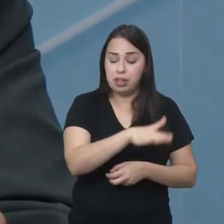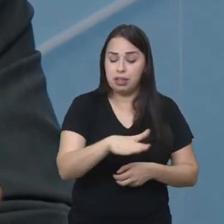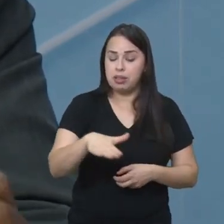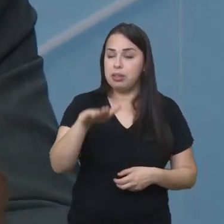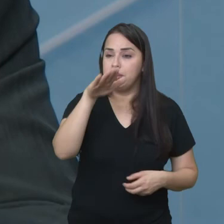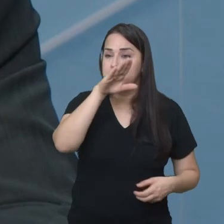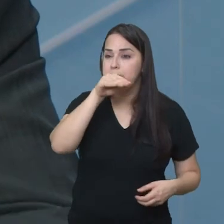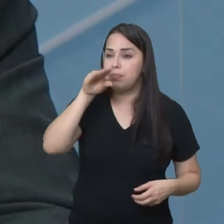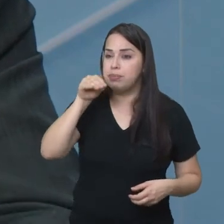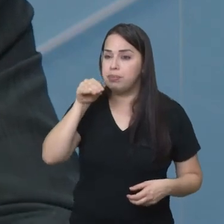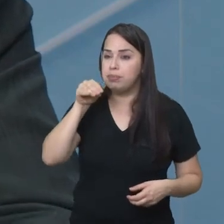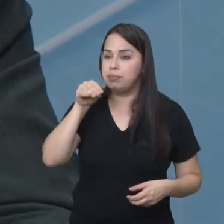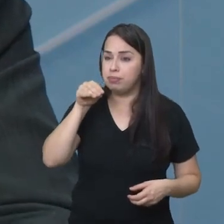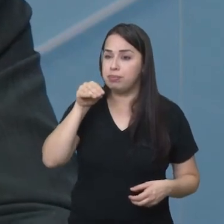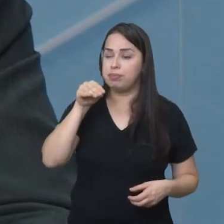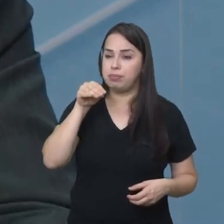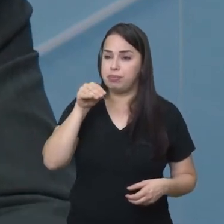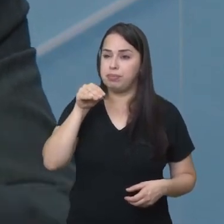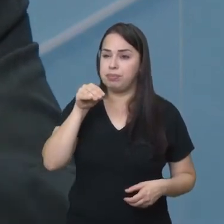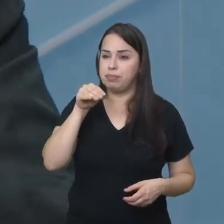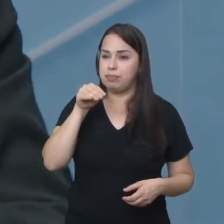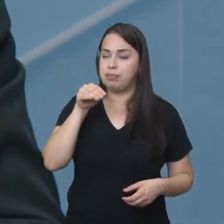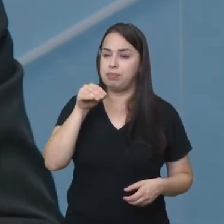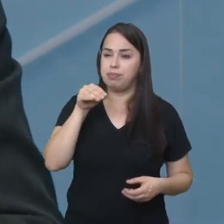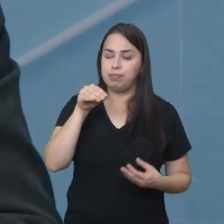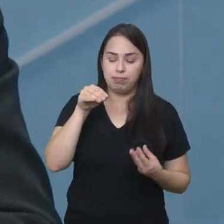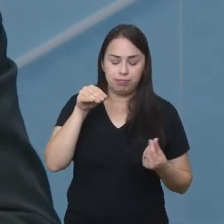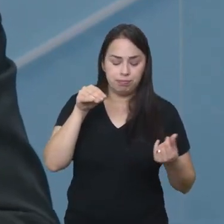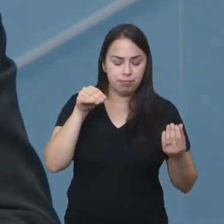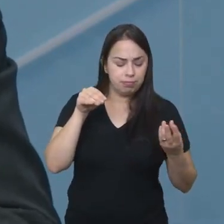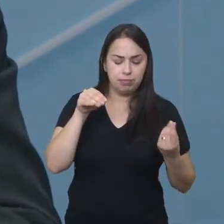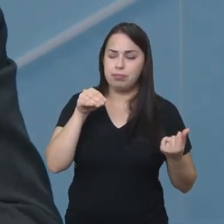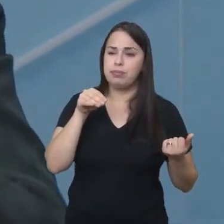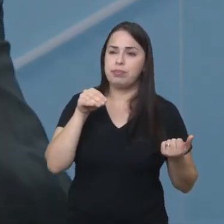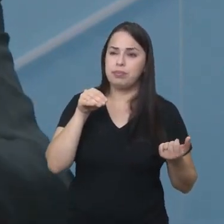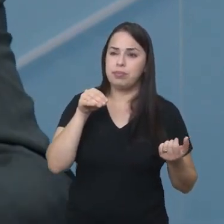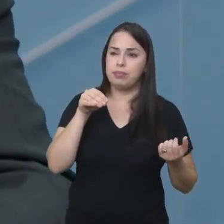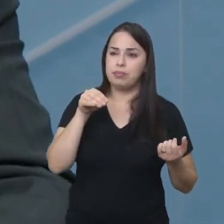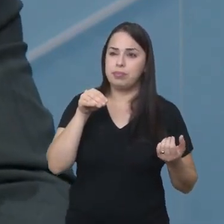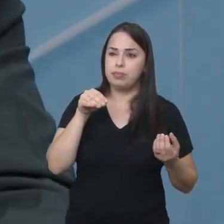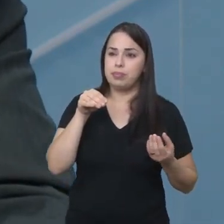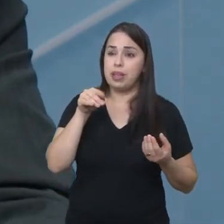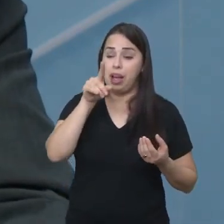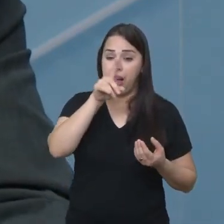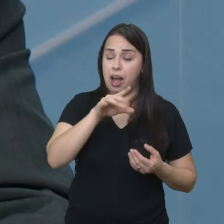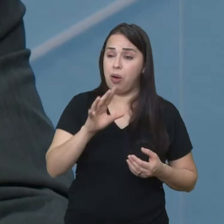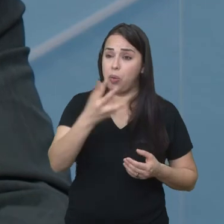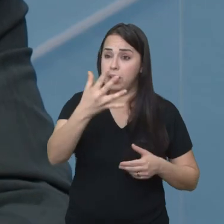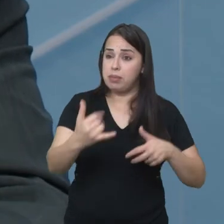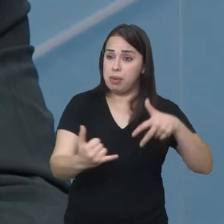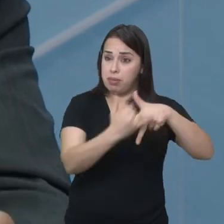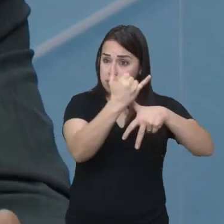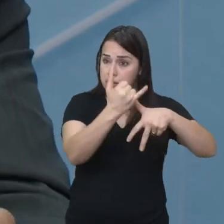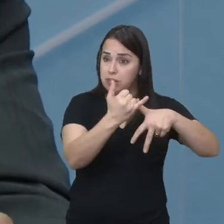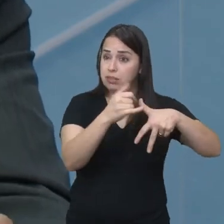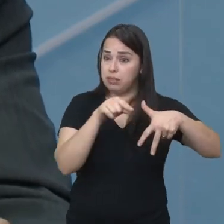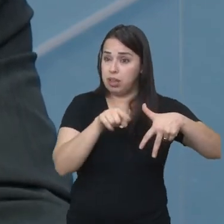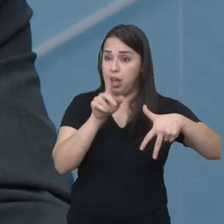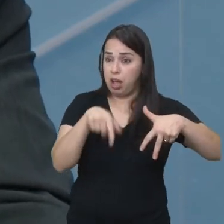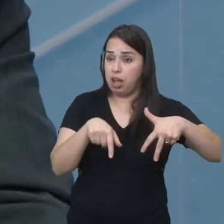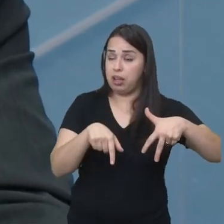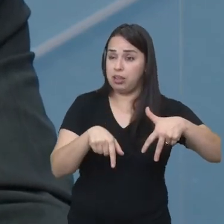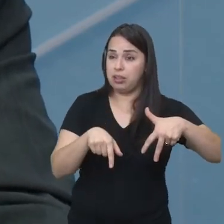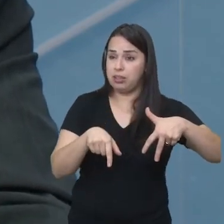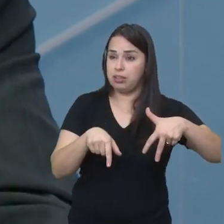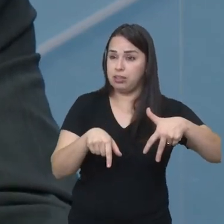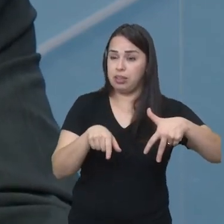vez, ele é mais vítima do que propriamente o sujeito autor da